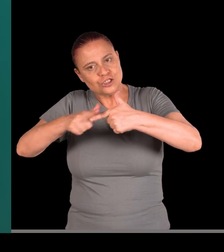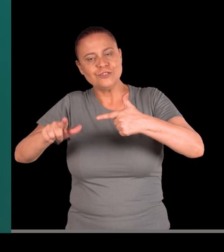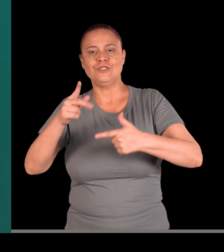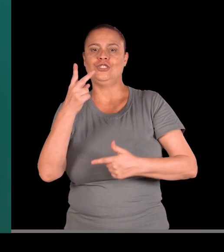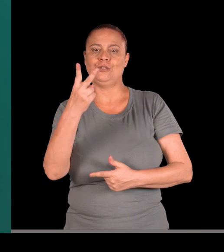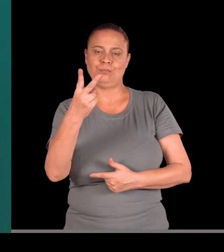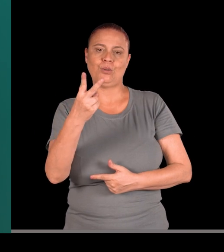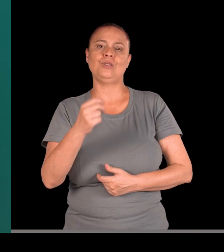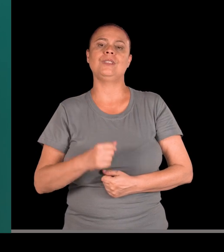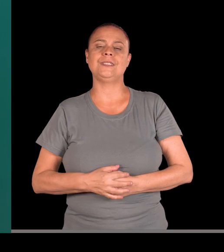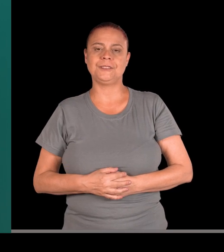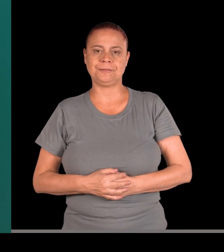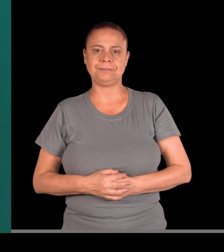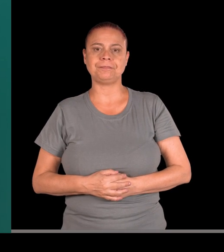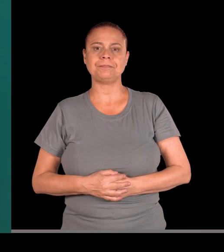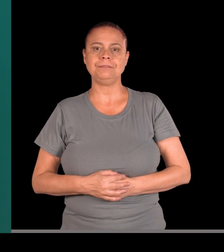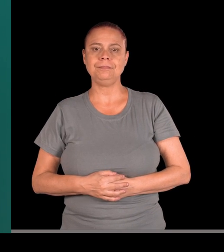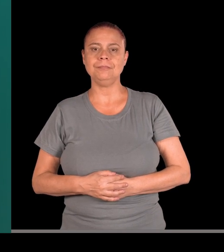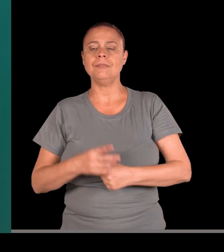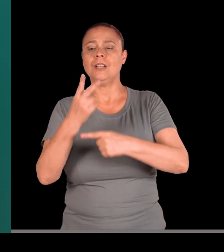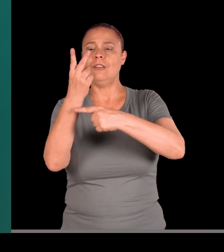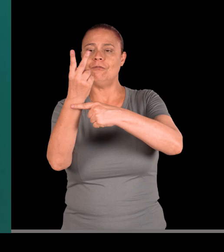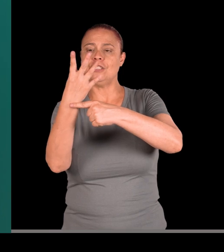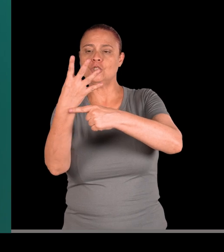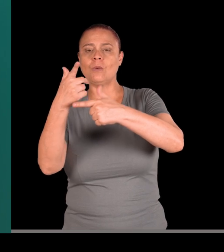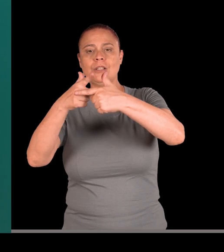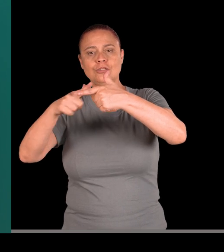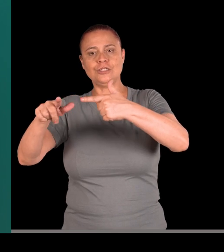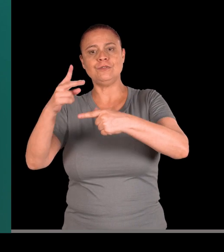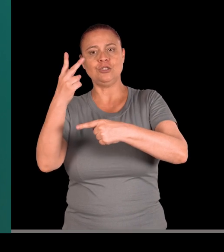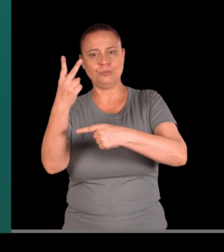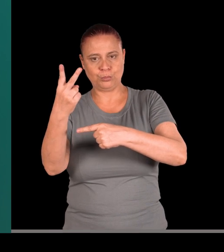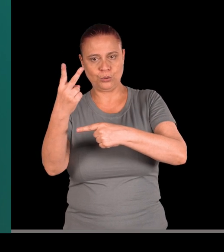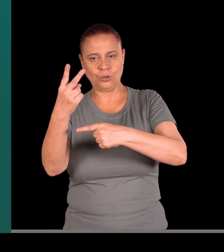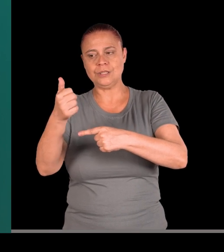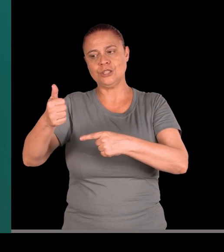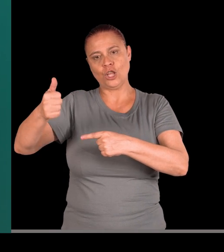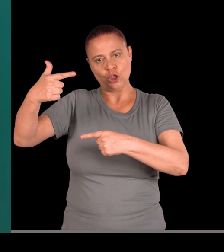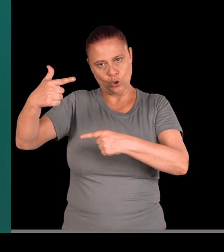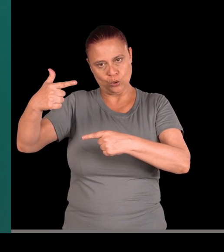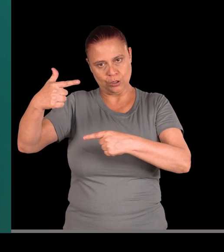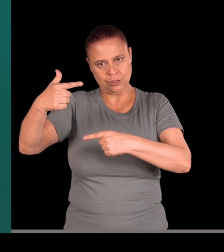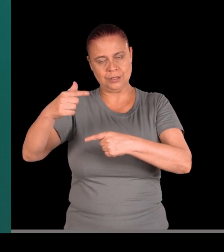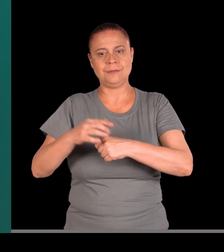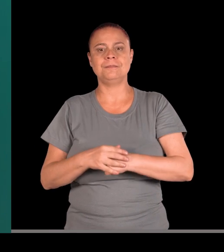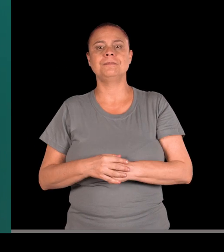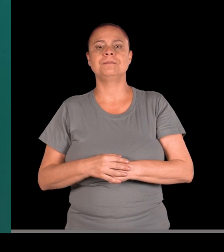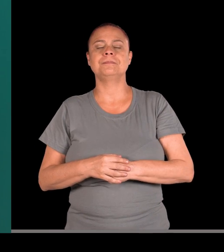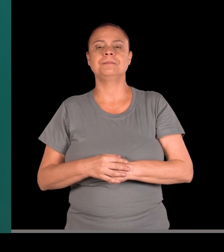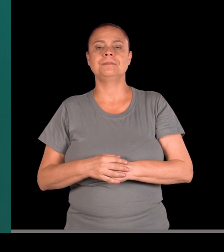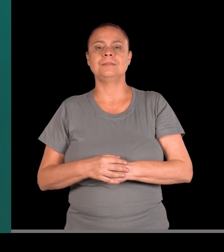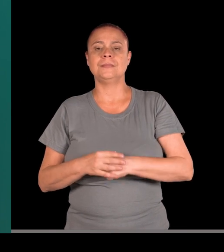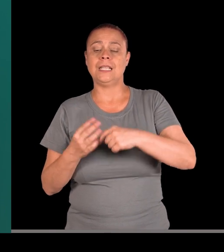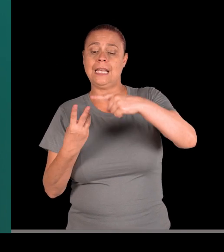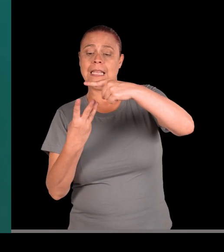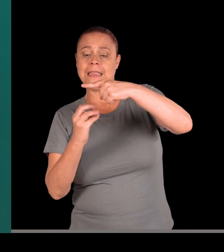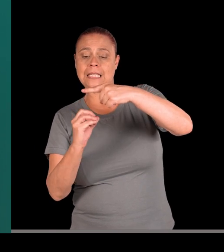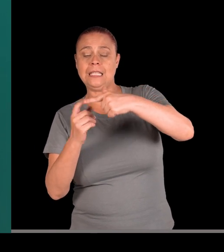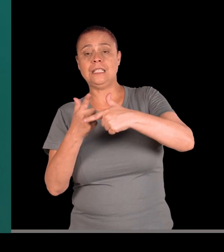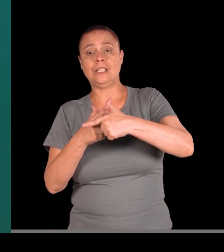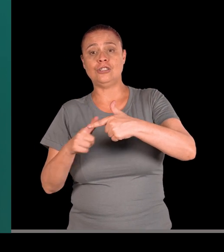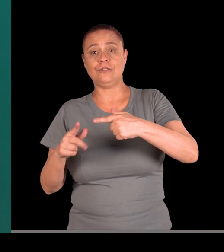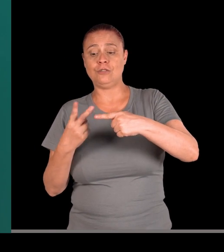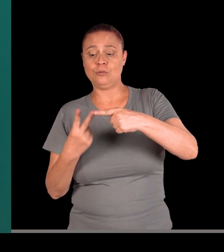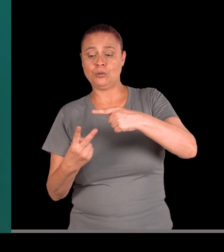a simplificação, olha, dividindo por 2. 24 dividido por 2, 12.